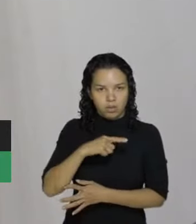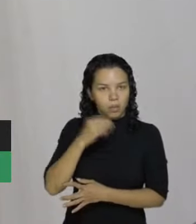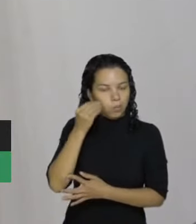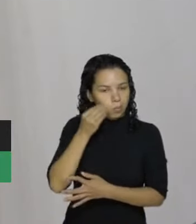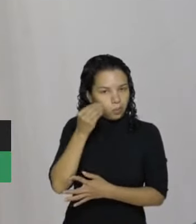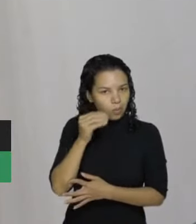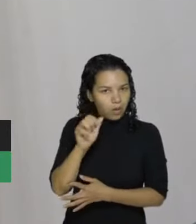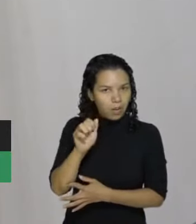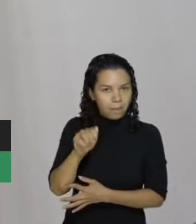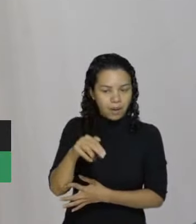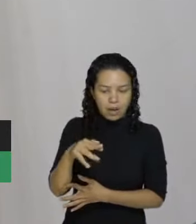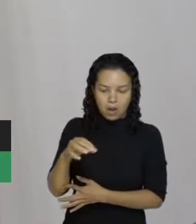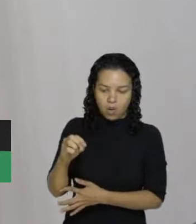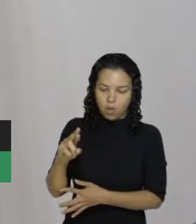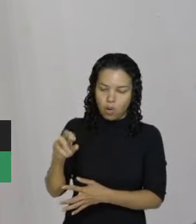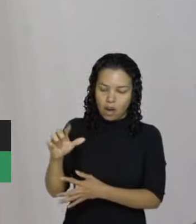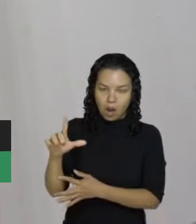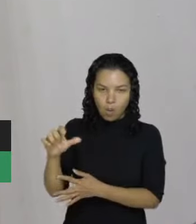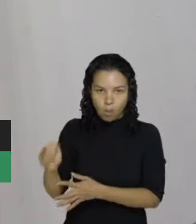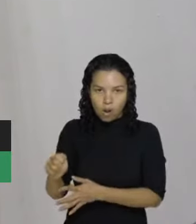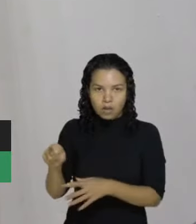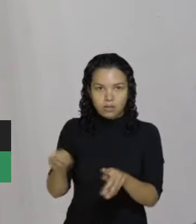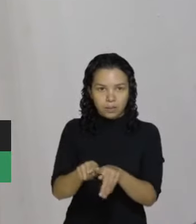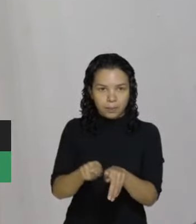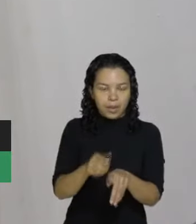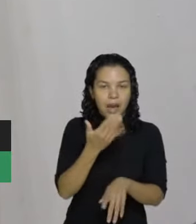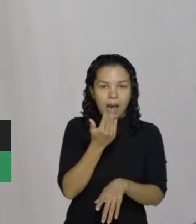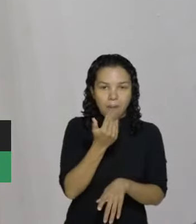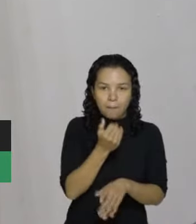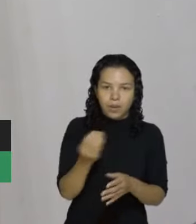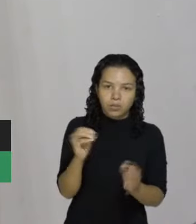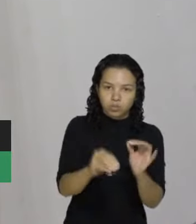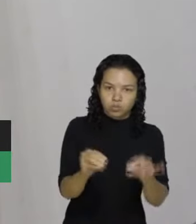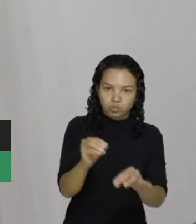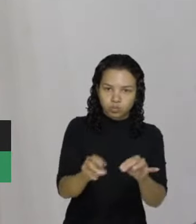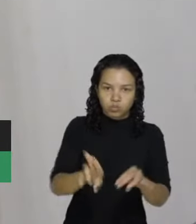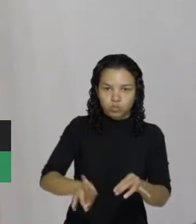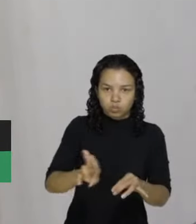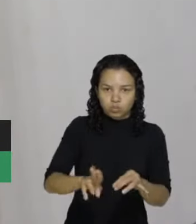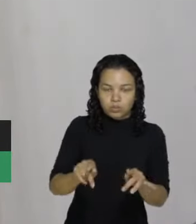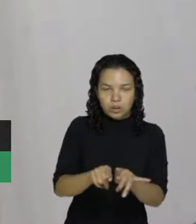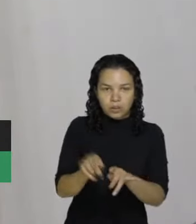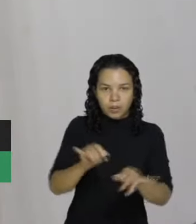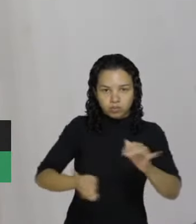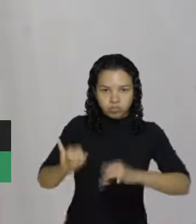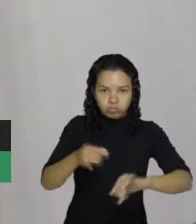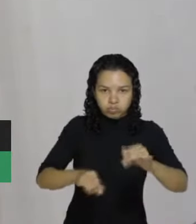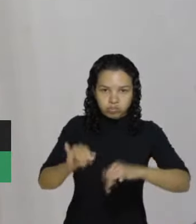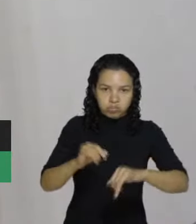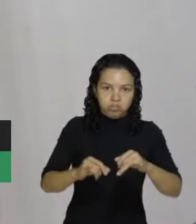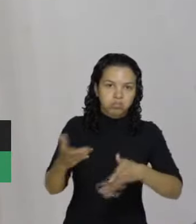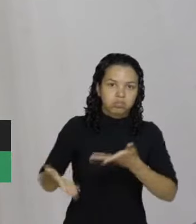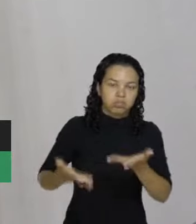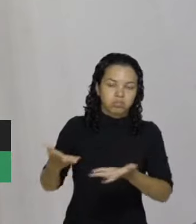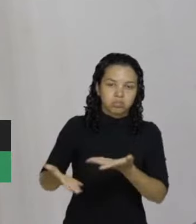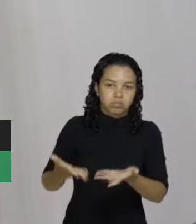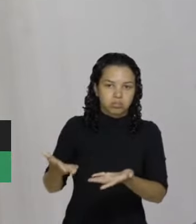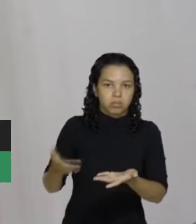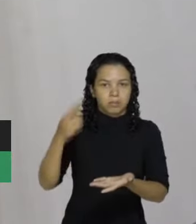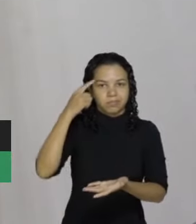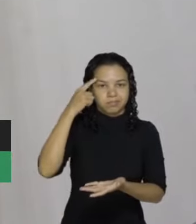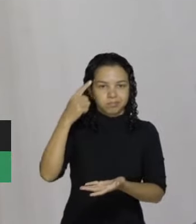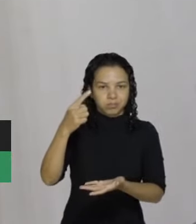na indústria alimentícia. Ela serve também para a indústria cosmética. E, pasmem os senhores, o